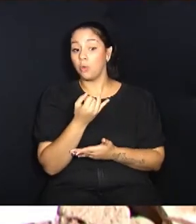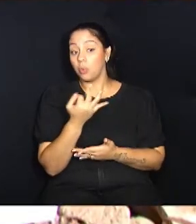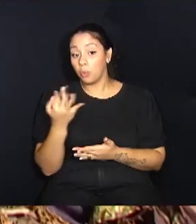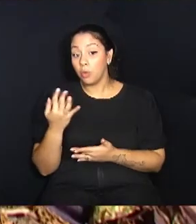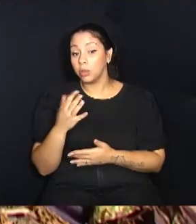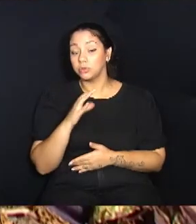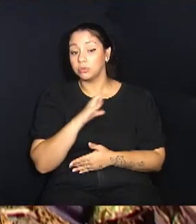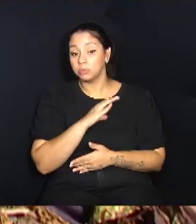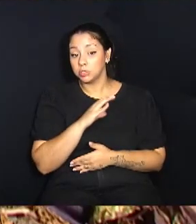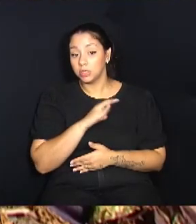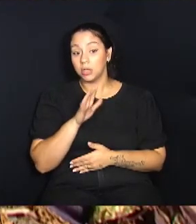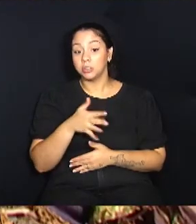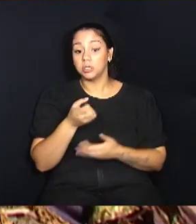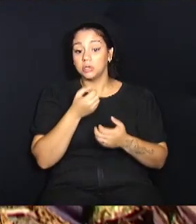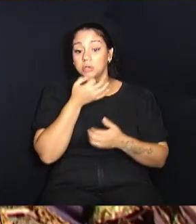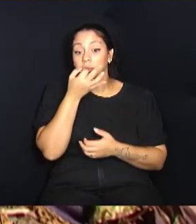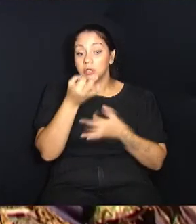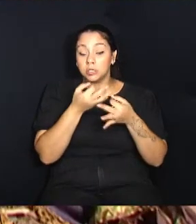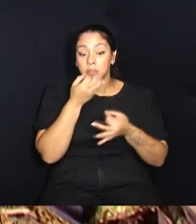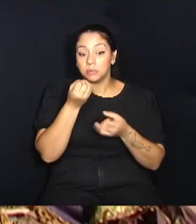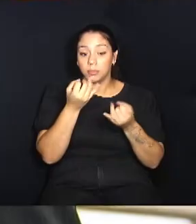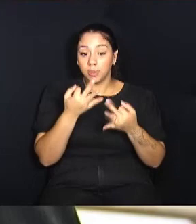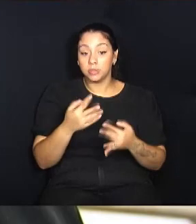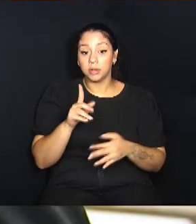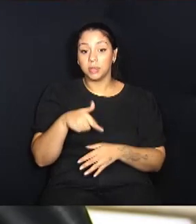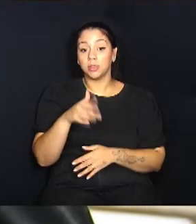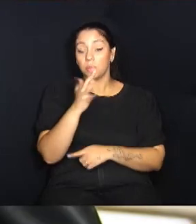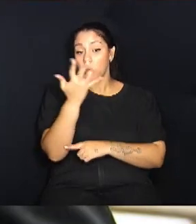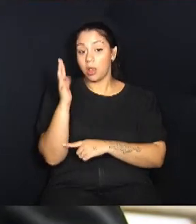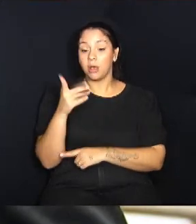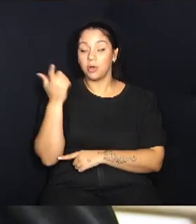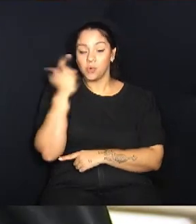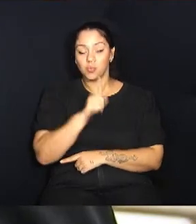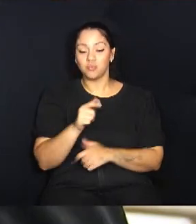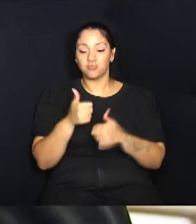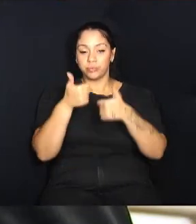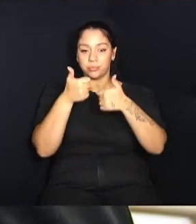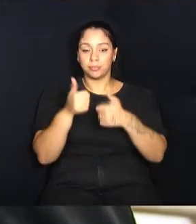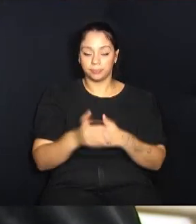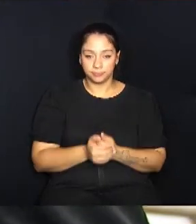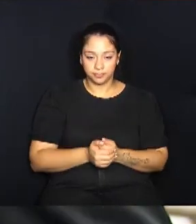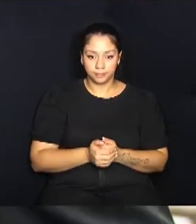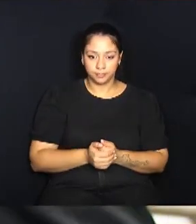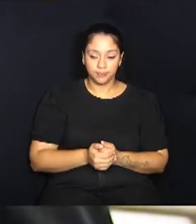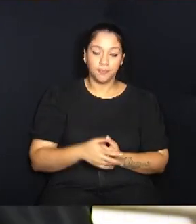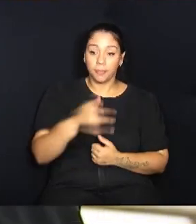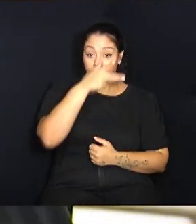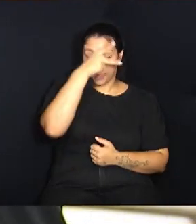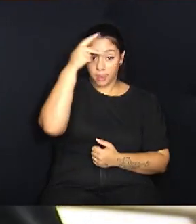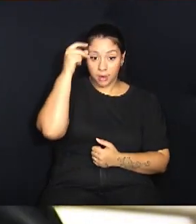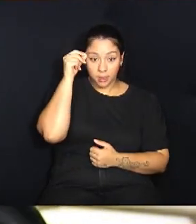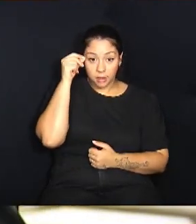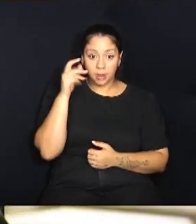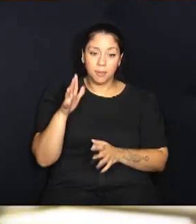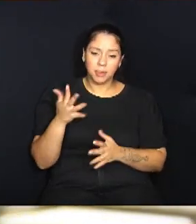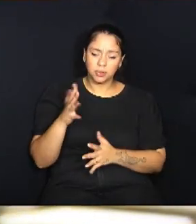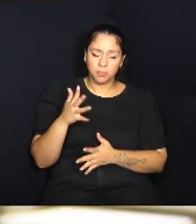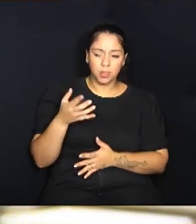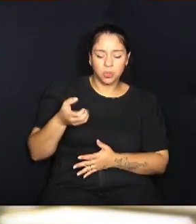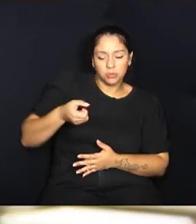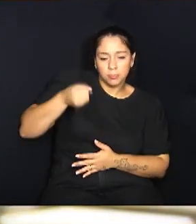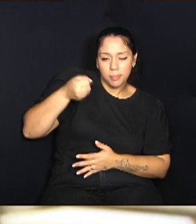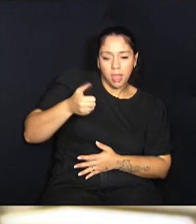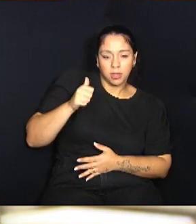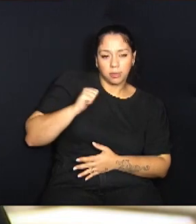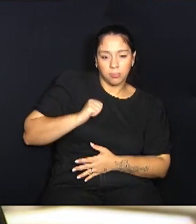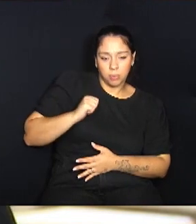ele justificou que o meio ambiente sai ganhando. A prefeitura disponibilizar como se fosse bags, né, uns sacos